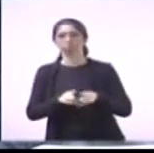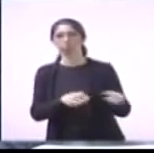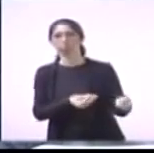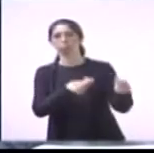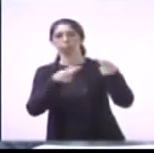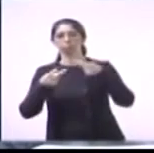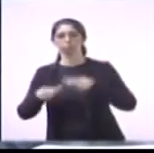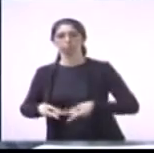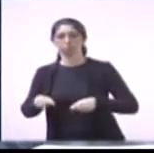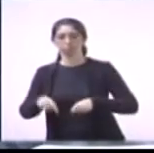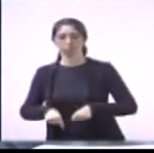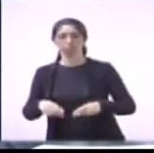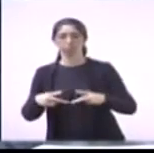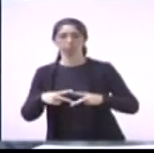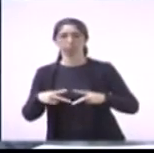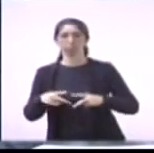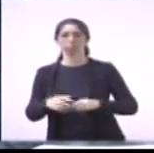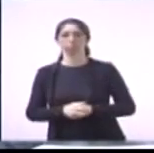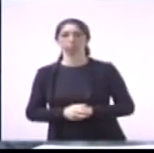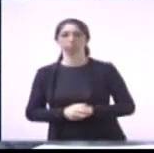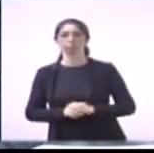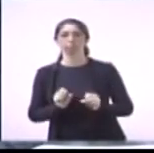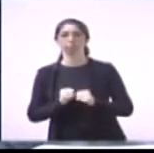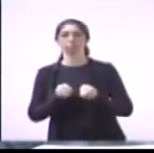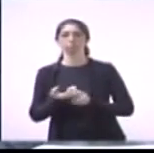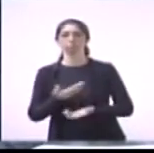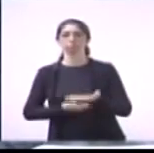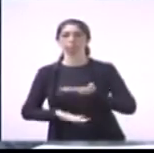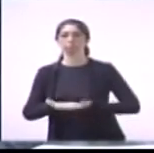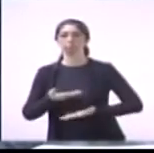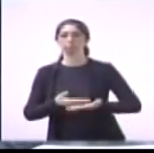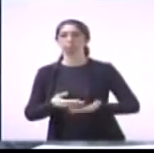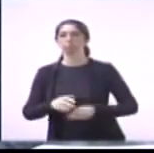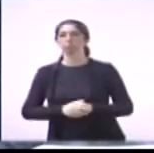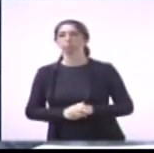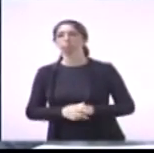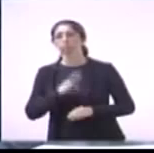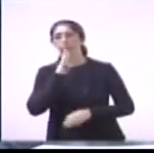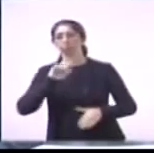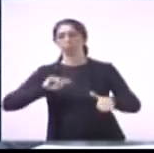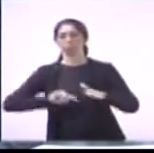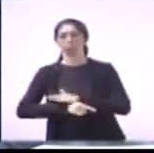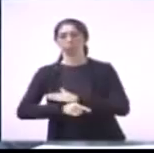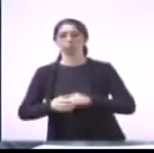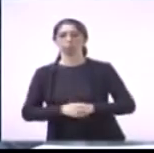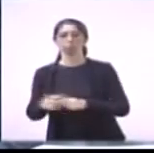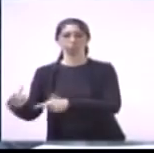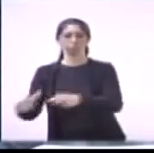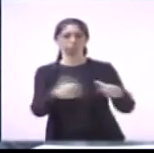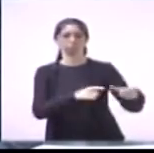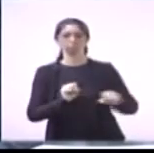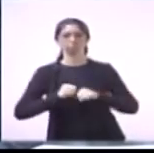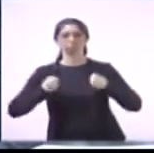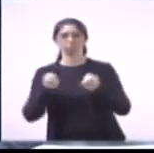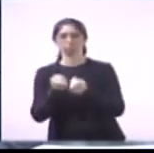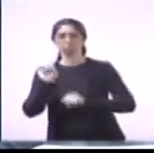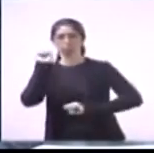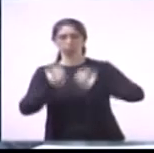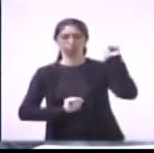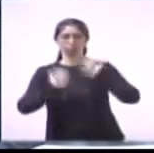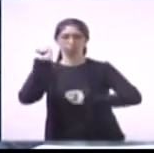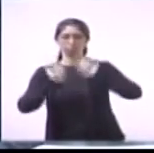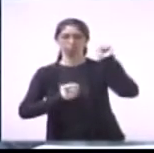Paulínia e possamos socializar os conhecimentos envolvendo os vários segmentos da sociedade, como a